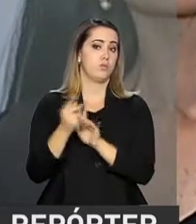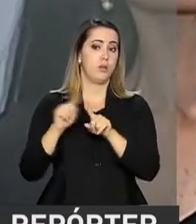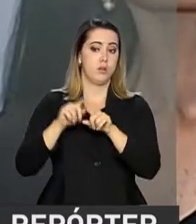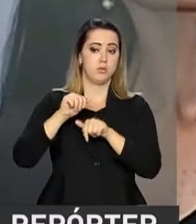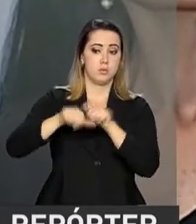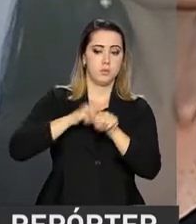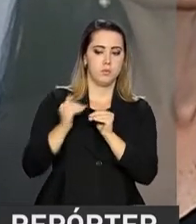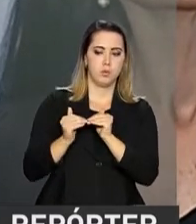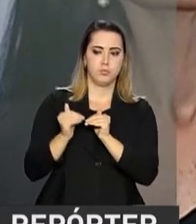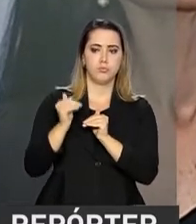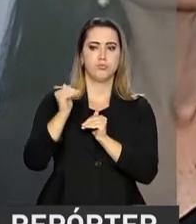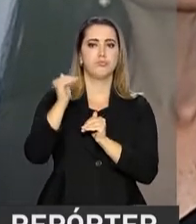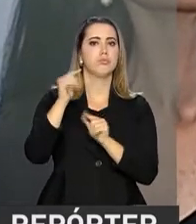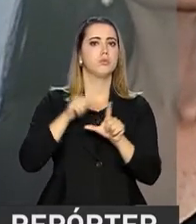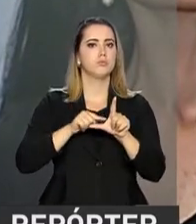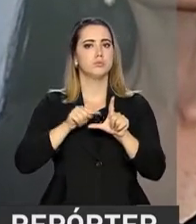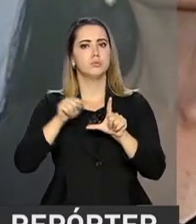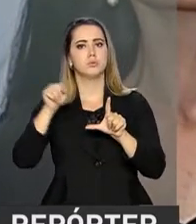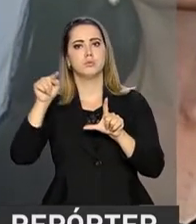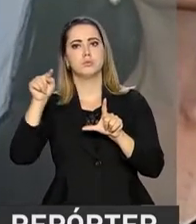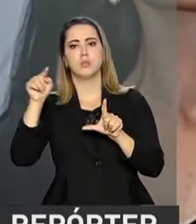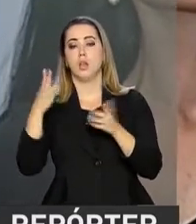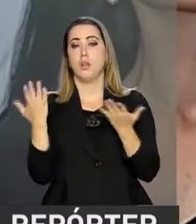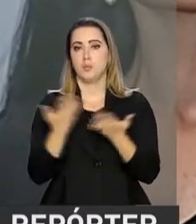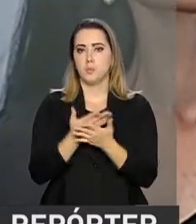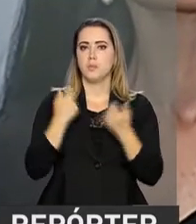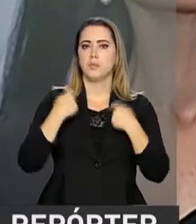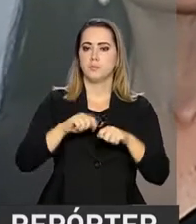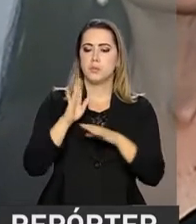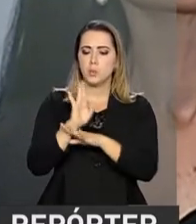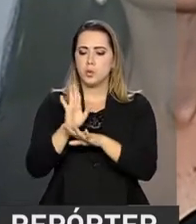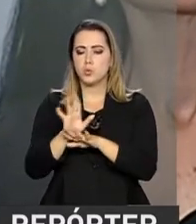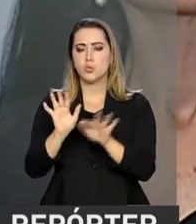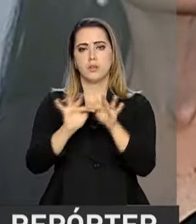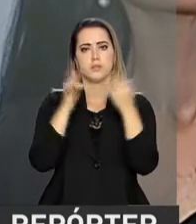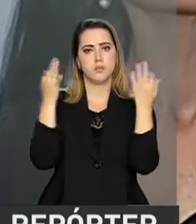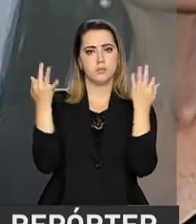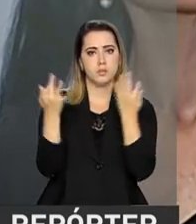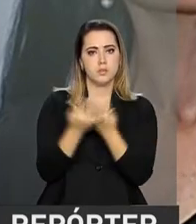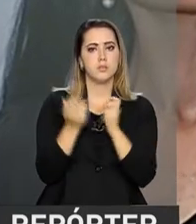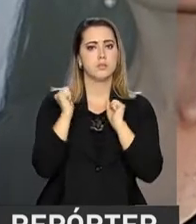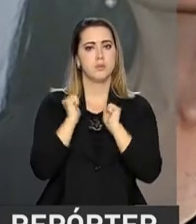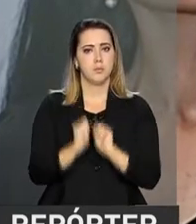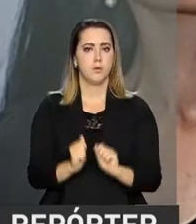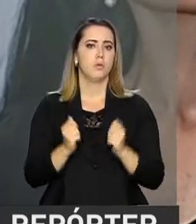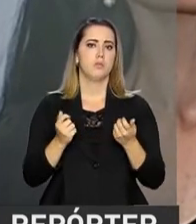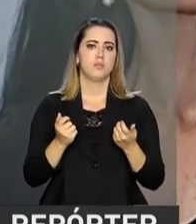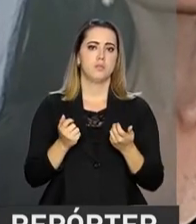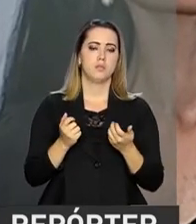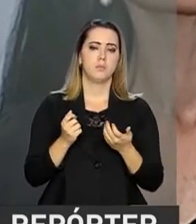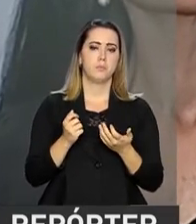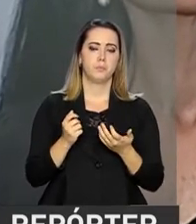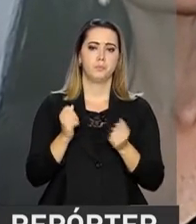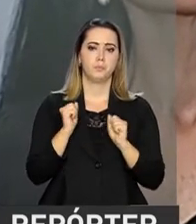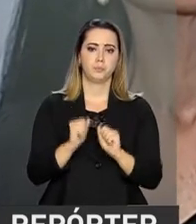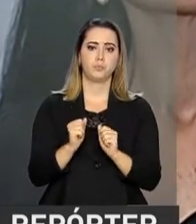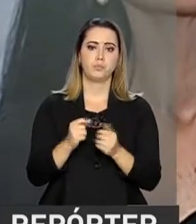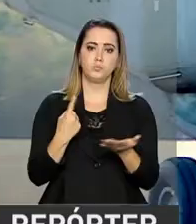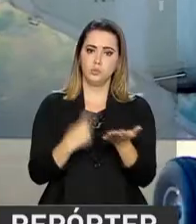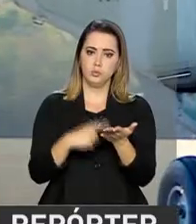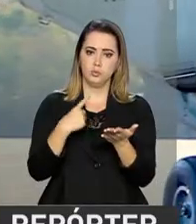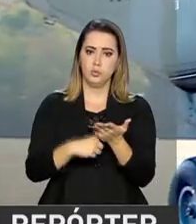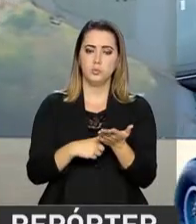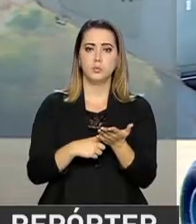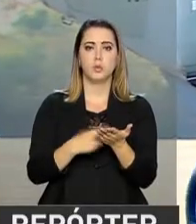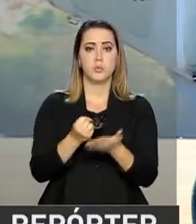também investindo na assistência às famílias que possam eventualmente confirmar uma